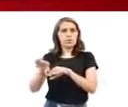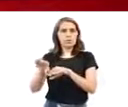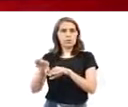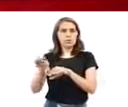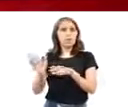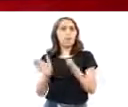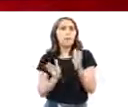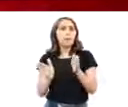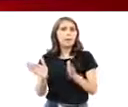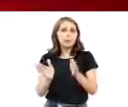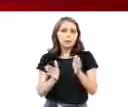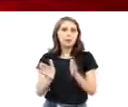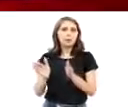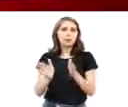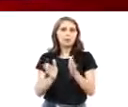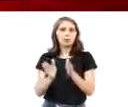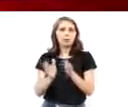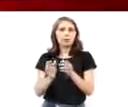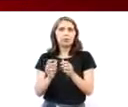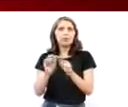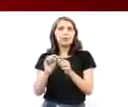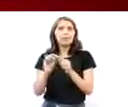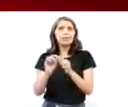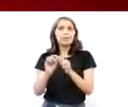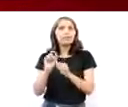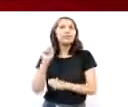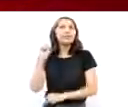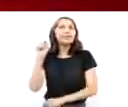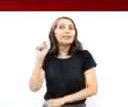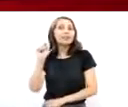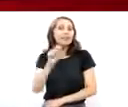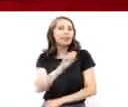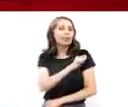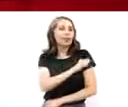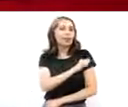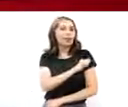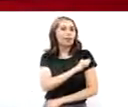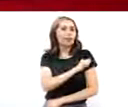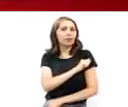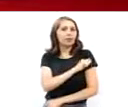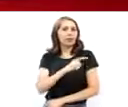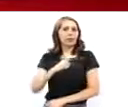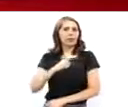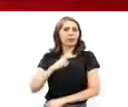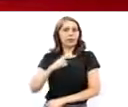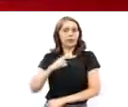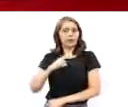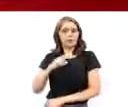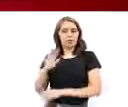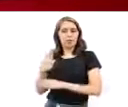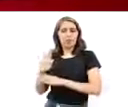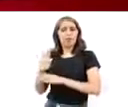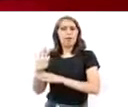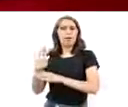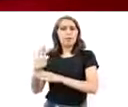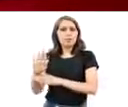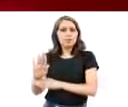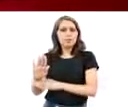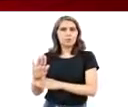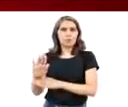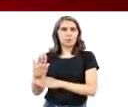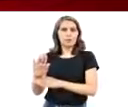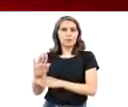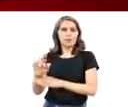fazendo com que o aluno tenha um auxílio. Não é uma aula de reforço, mas que ele tenha, que ele